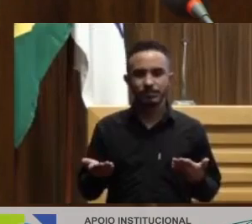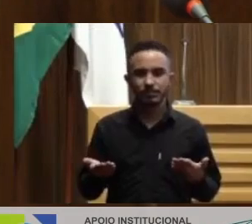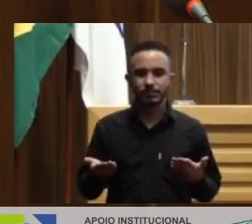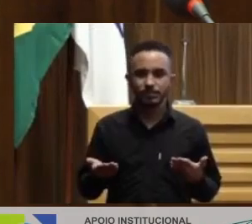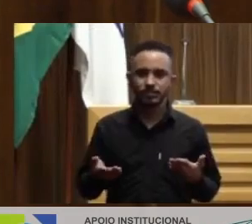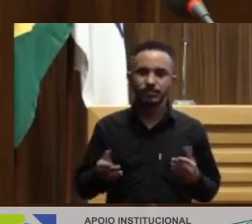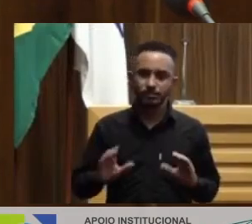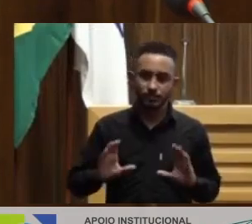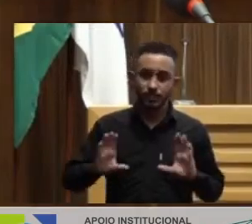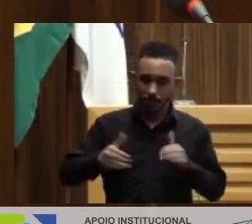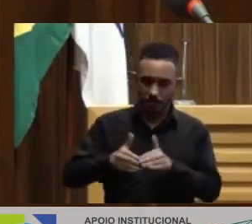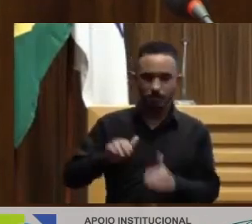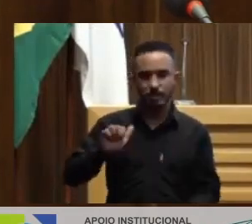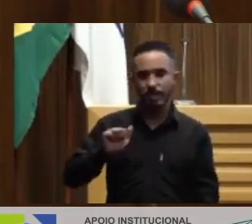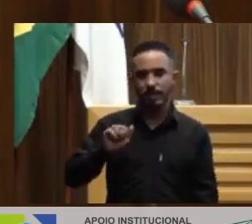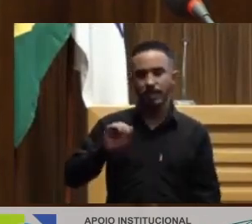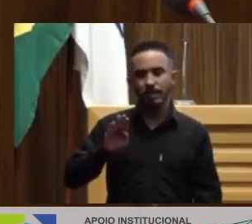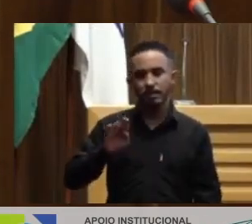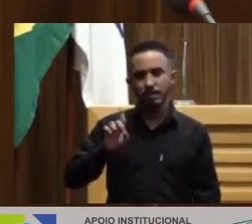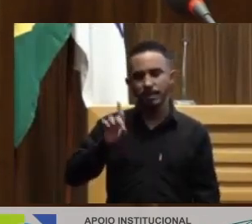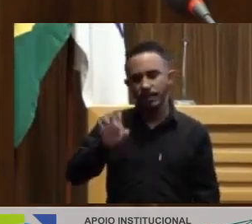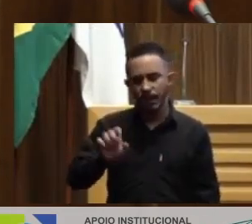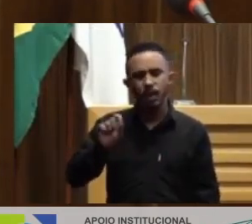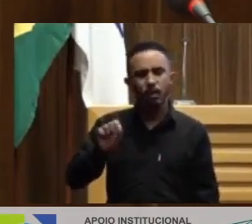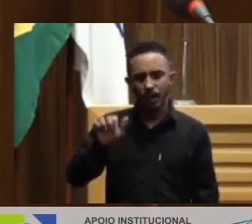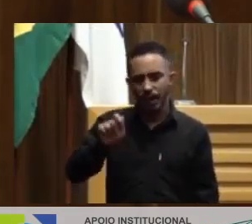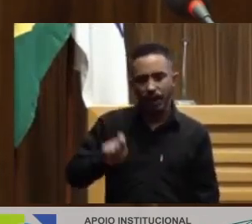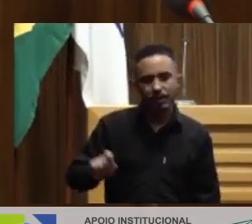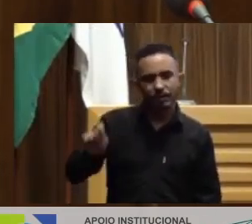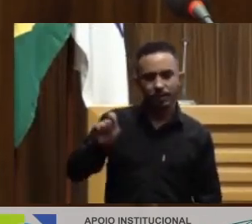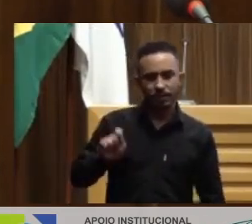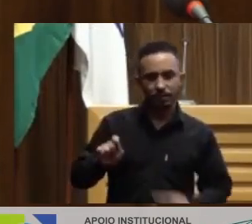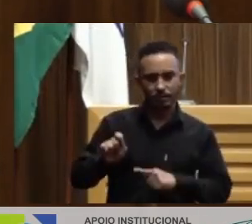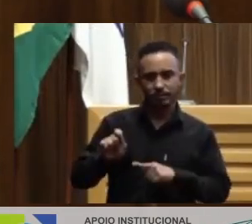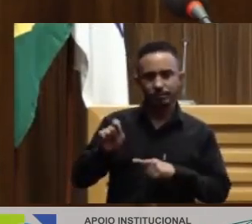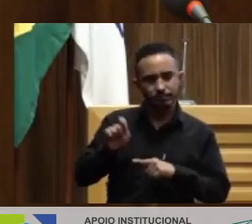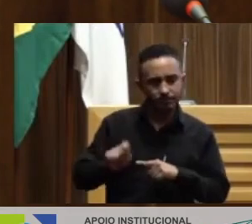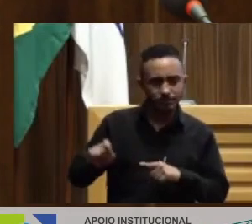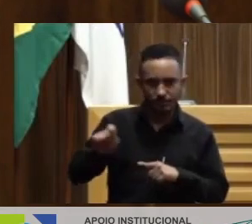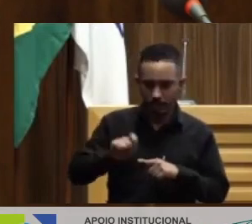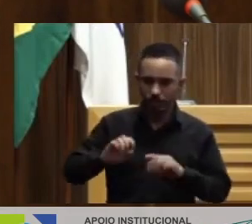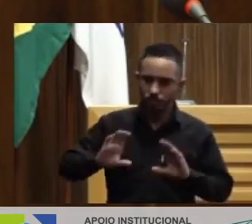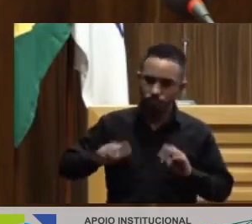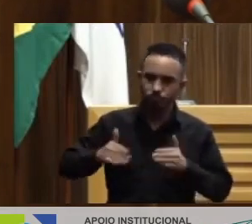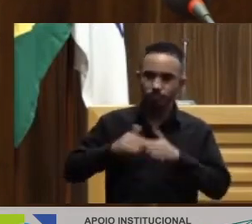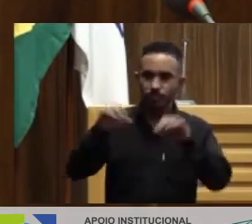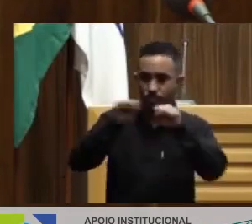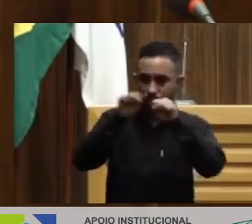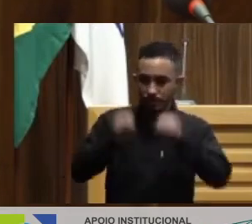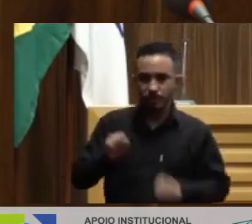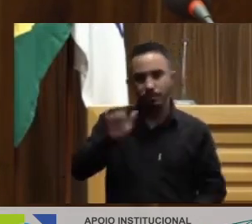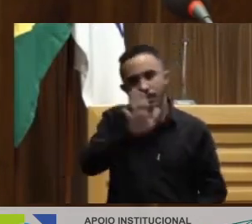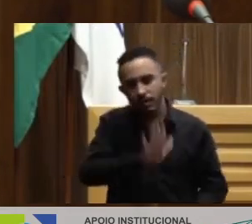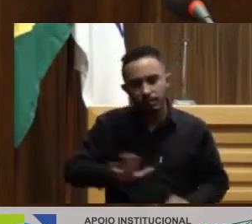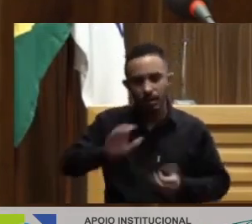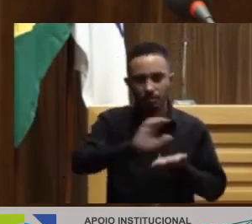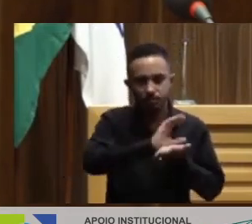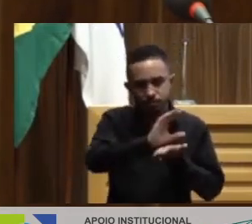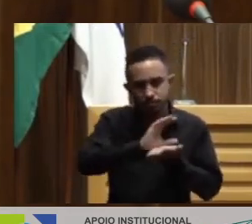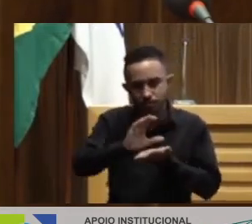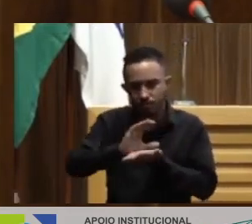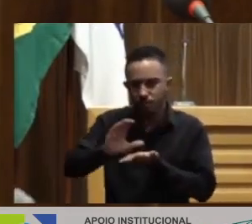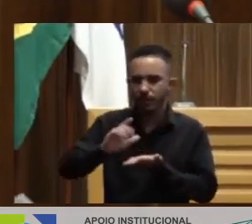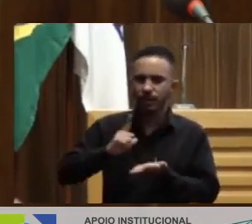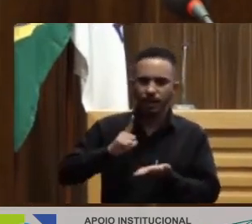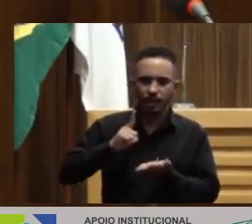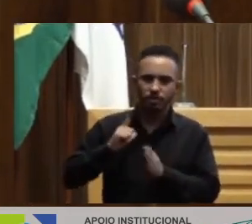a BDE, para quem não conhece, é uma associação, né, que reúne o Sistema Nacional de Fomento. Ela